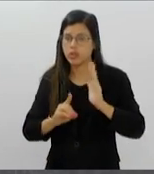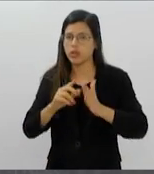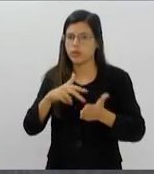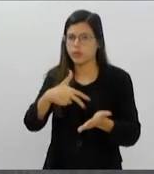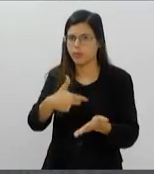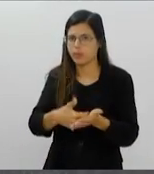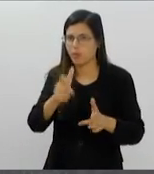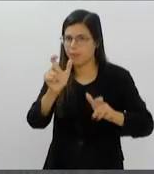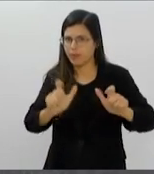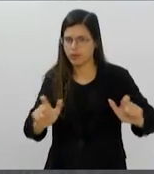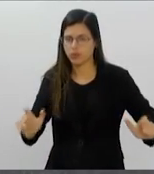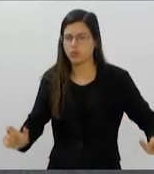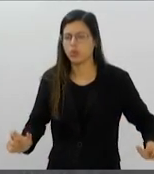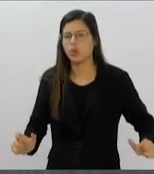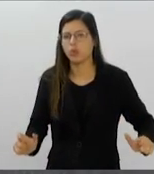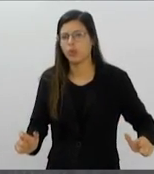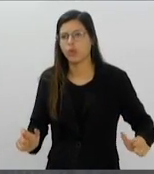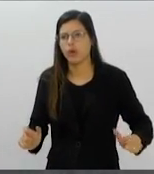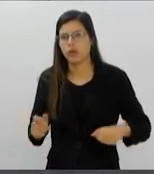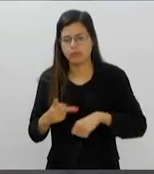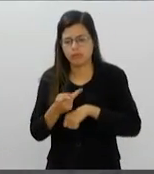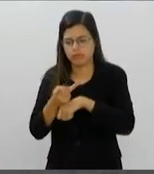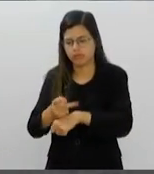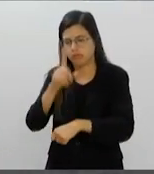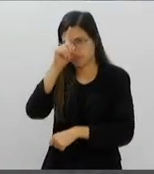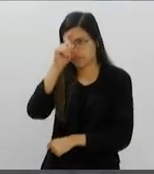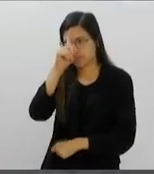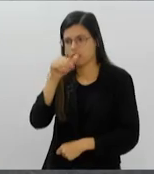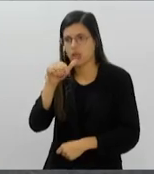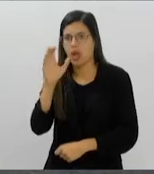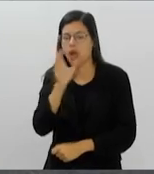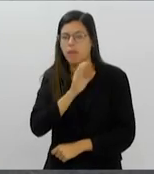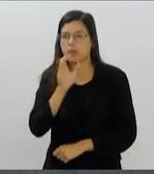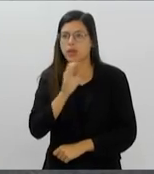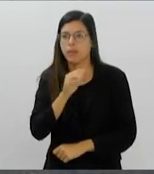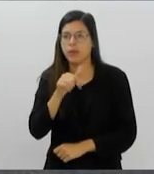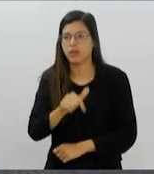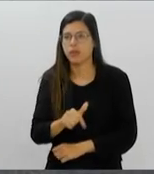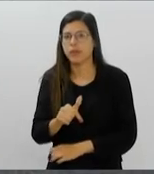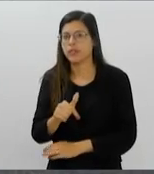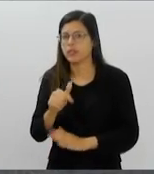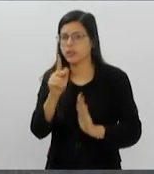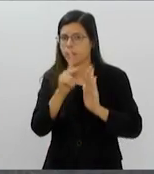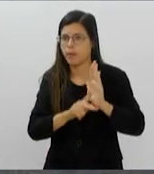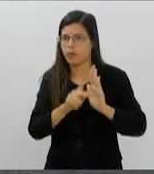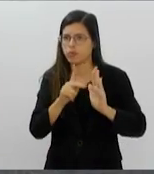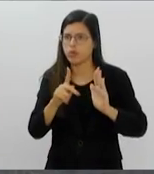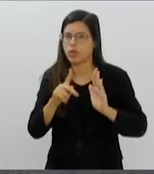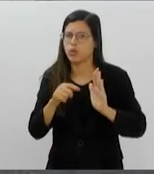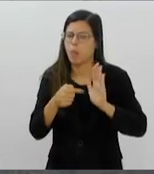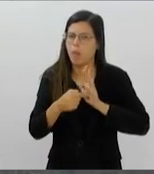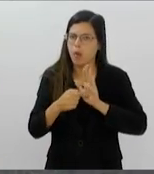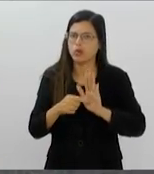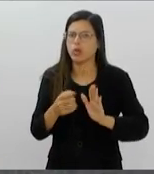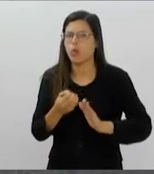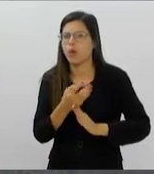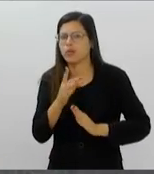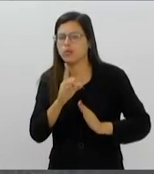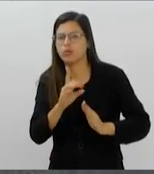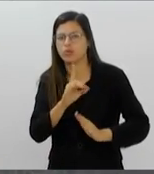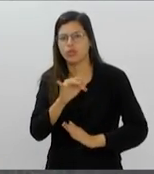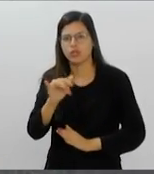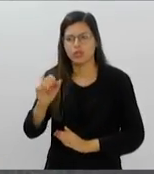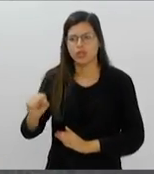paciente, é um direito do consumidor, rapidamente... E esse projeto determina quantos dias, quando é imagem, quanto não é